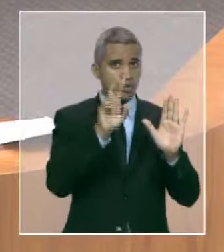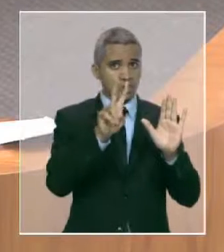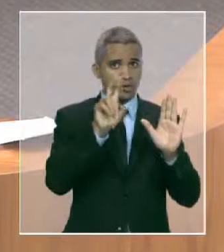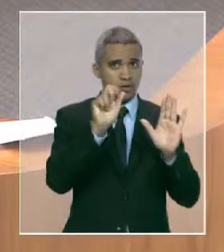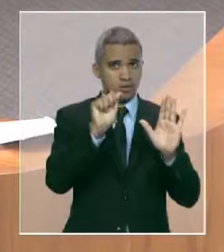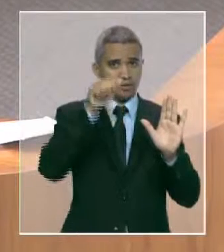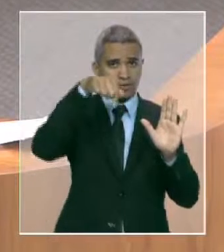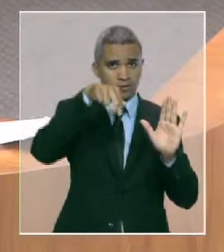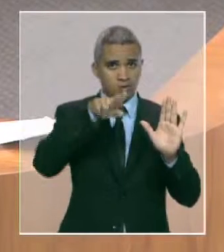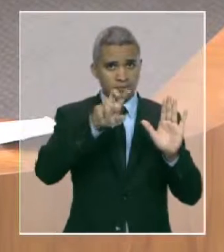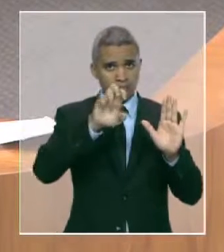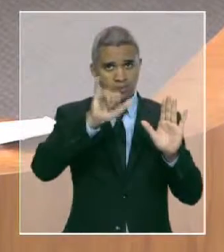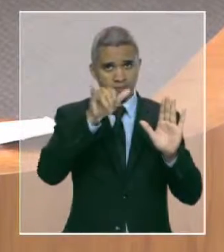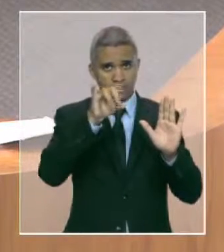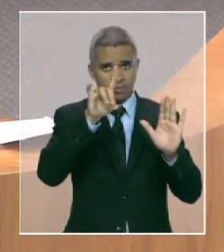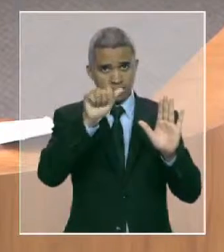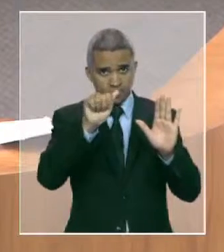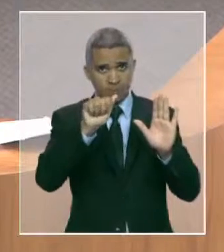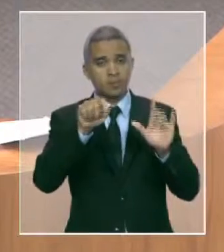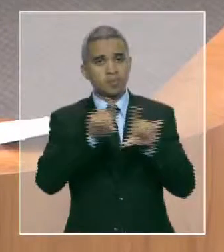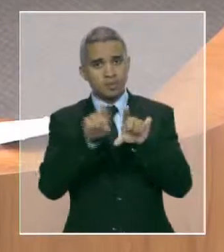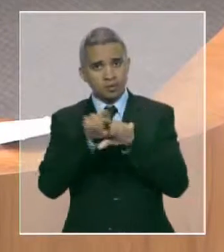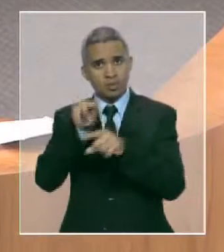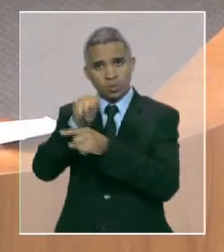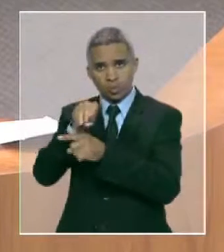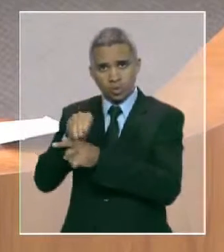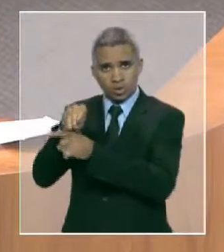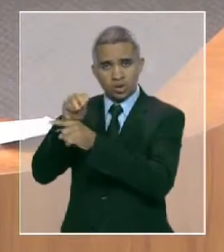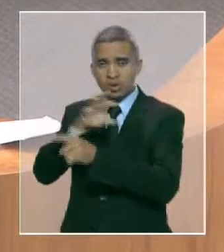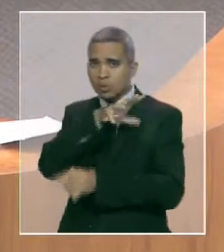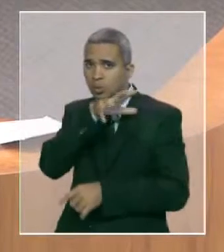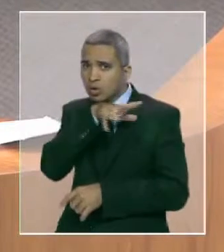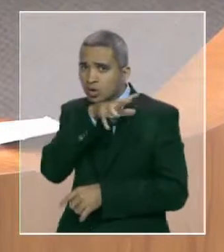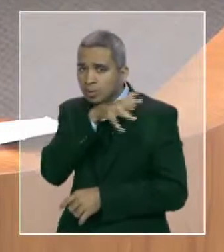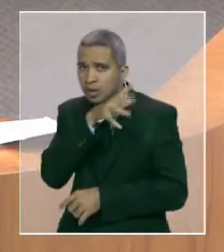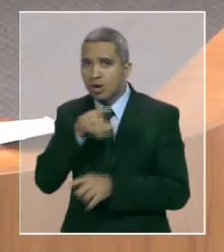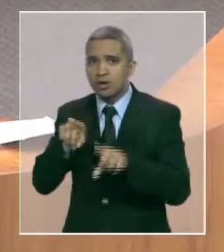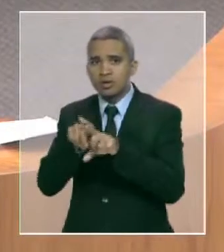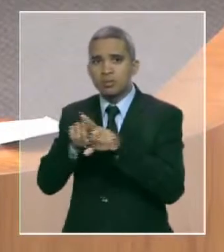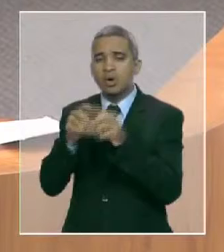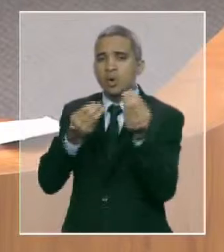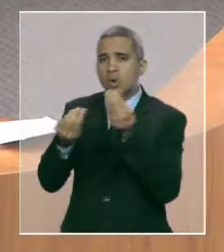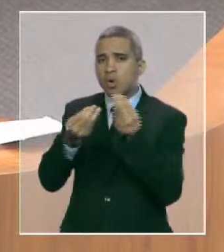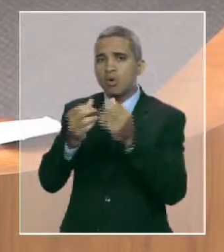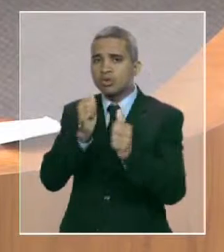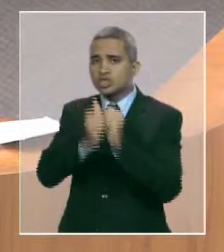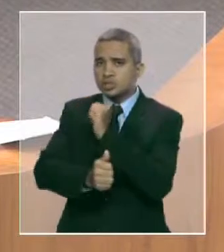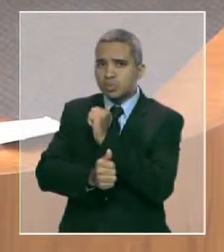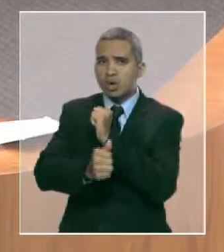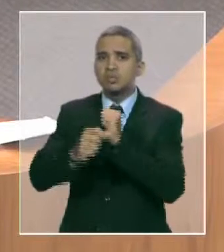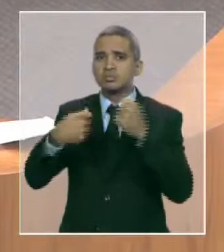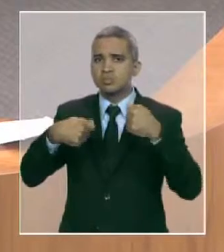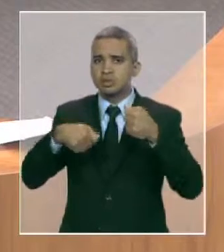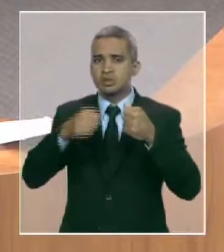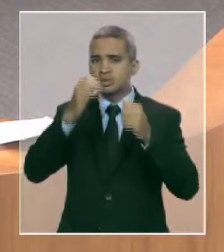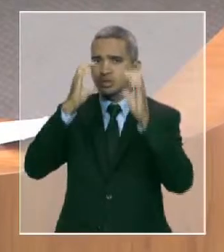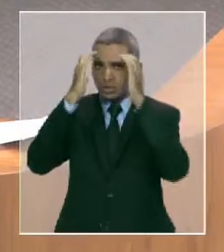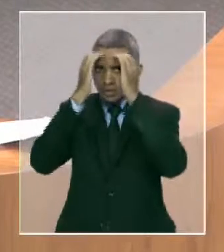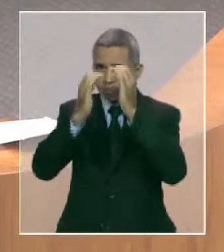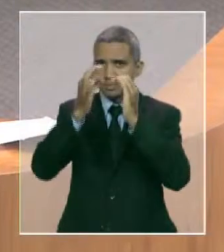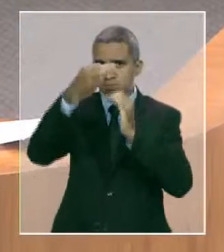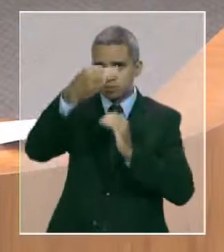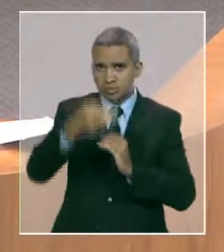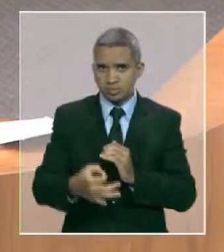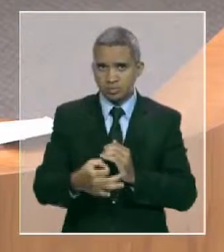bem-estar animal e o bom andamento do esporte, através do controle e prevenção sanitária ambiental,